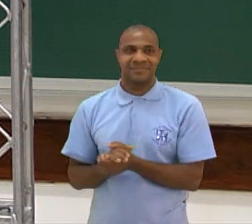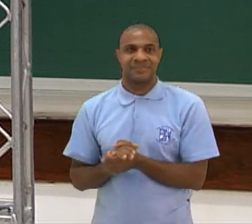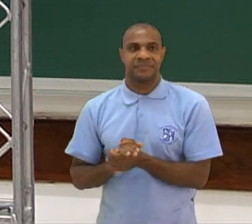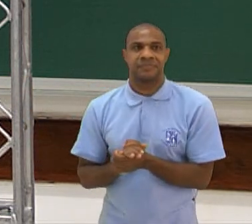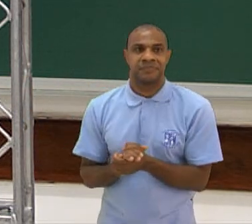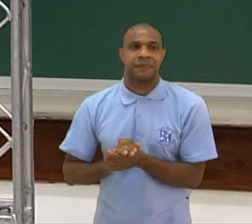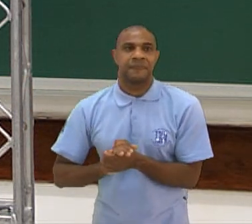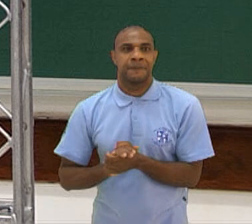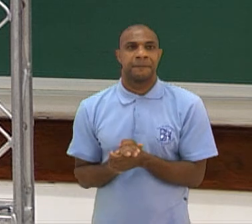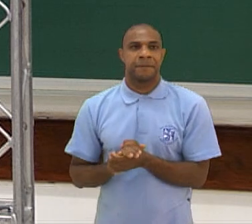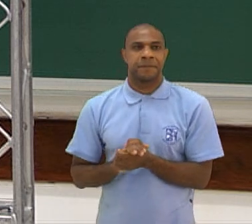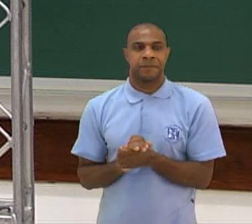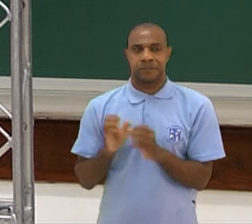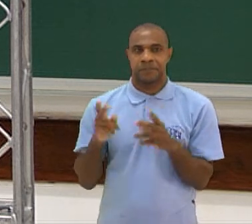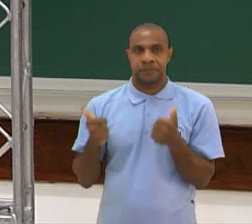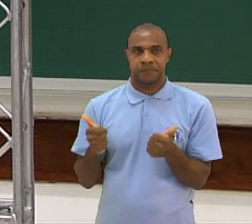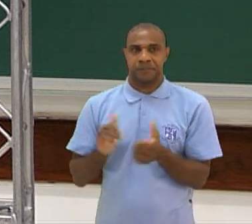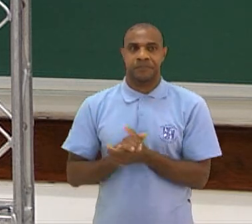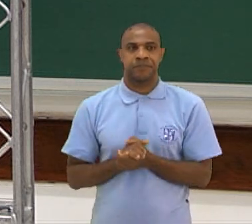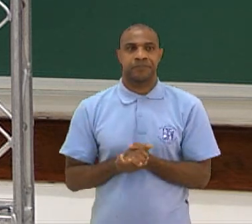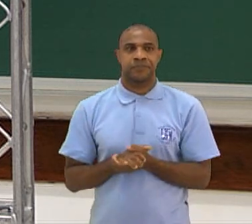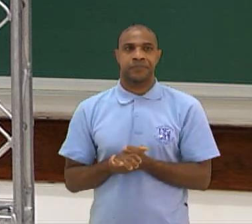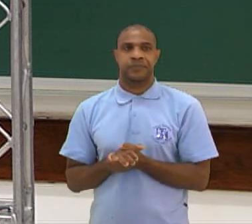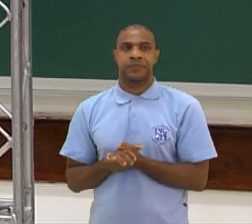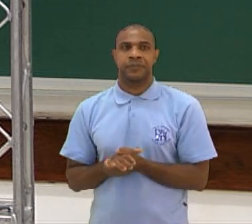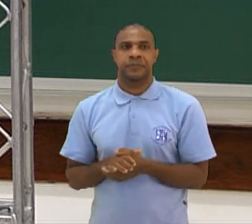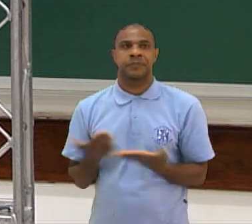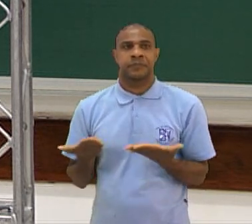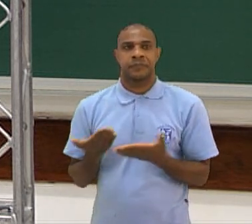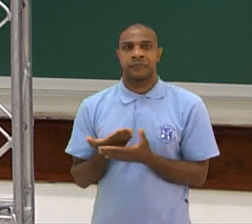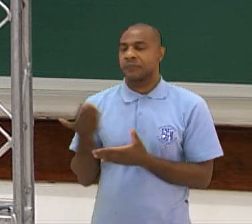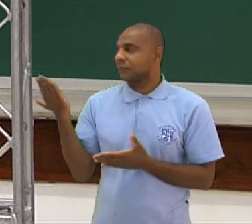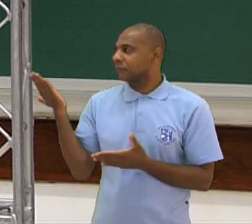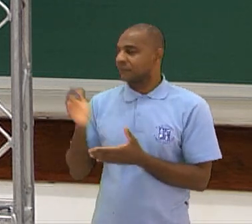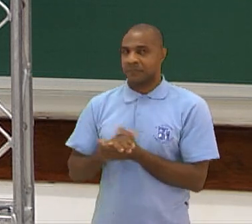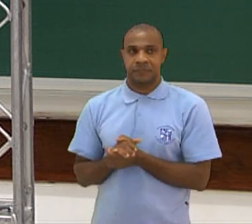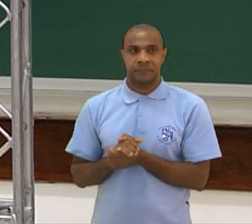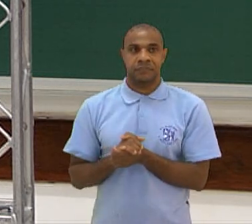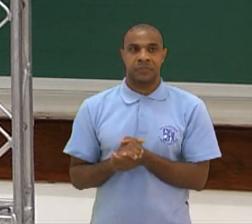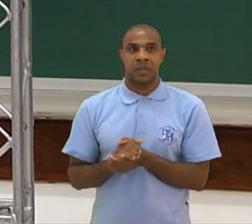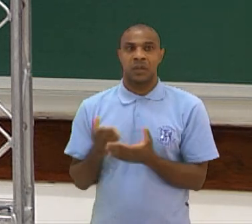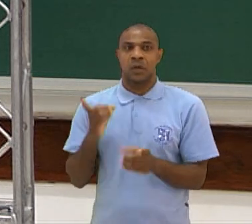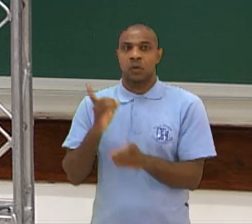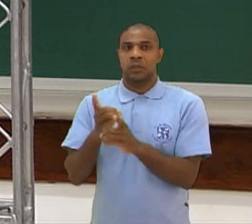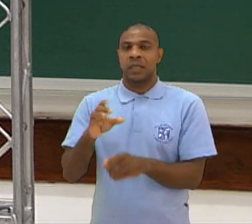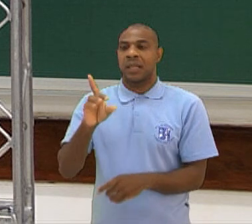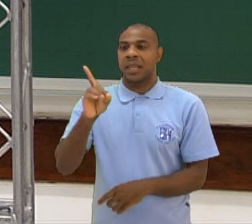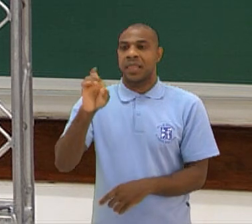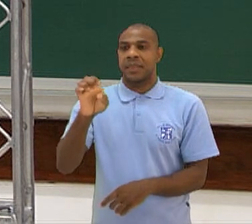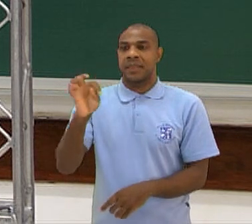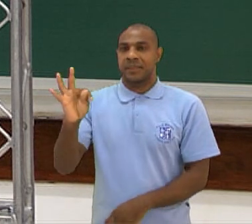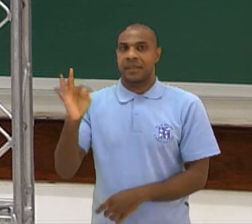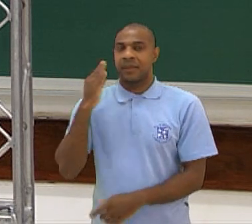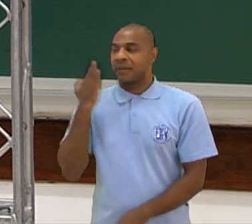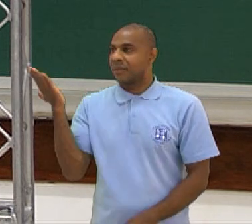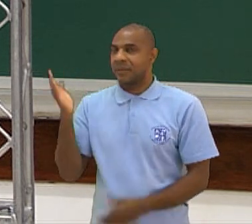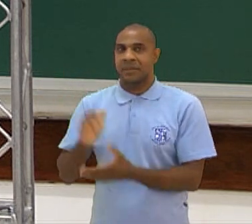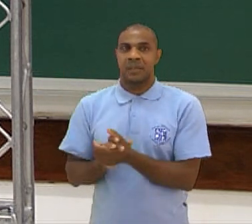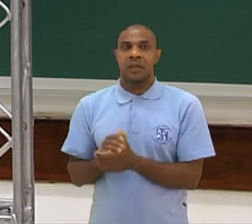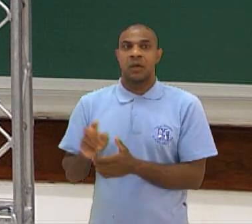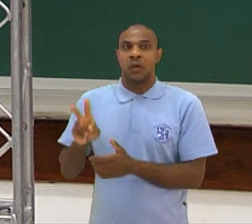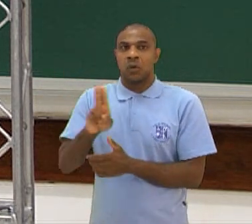lado esquerdo, eu quero jogar ele do lado direito. Eu não tenho coeficiente para z. Se eu não tenho, é zero. Então eu coloquei aqui